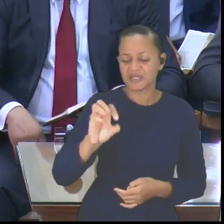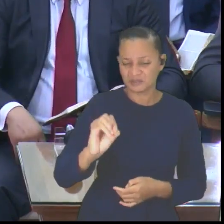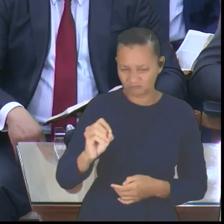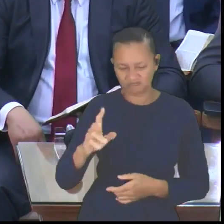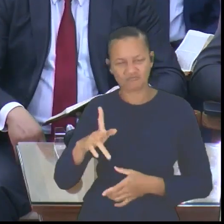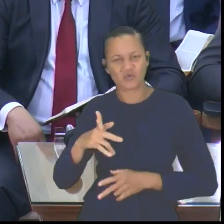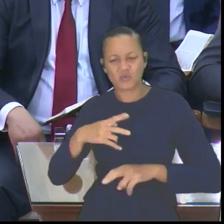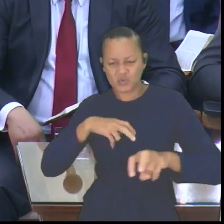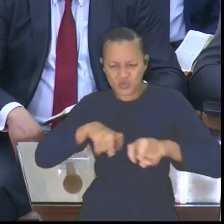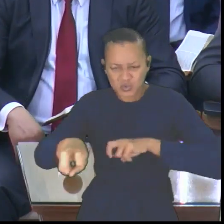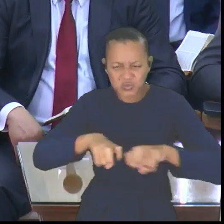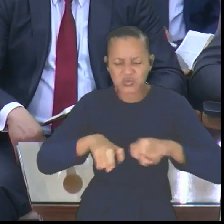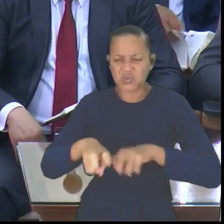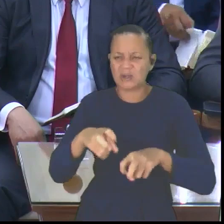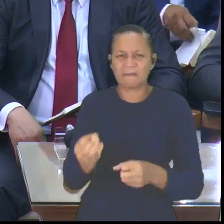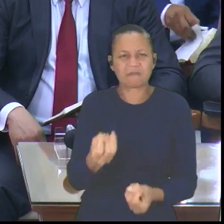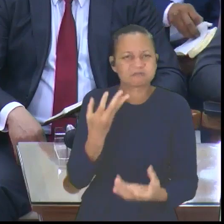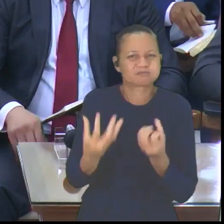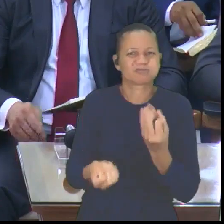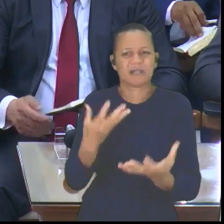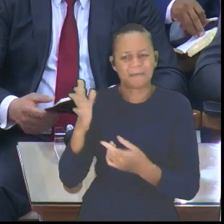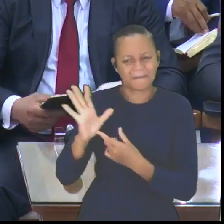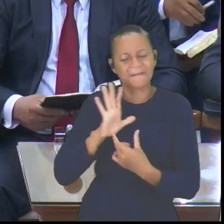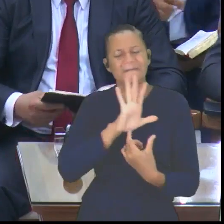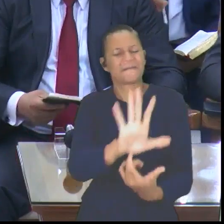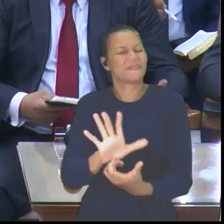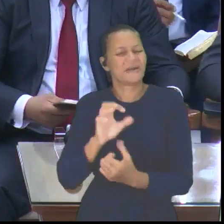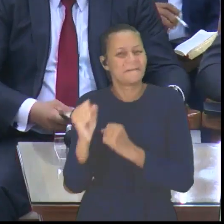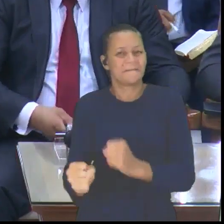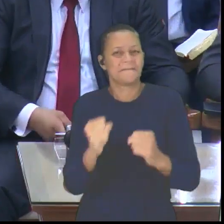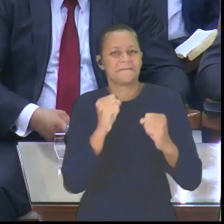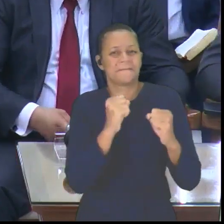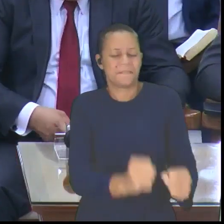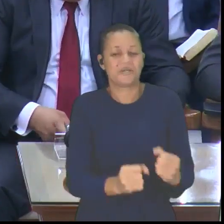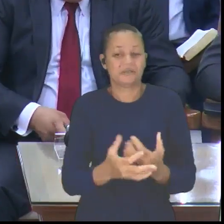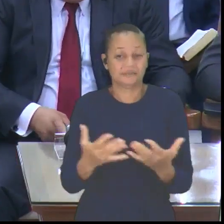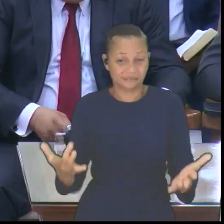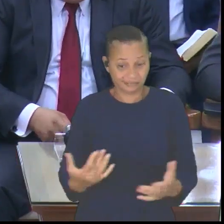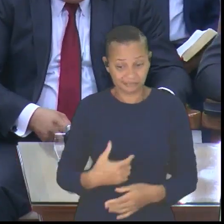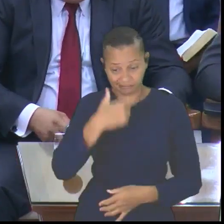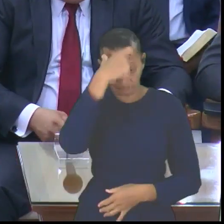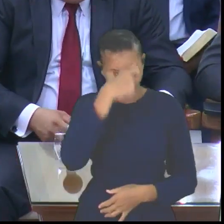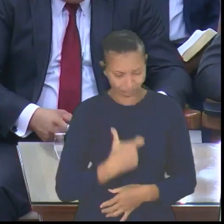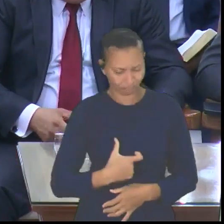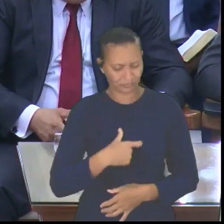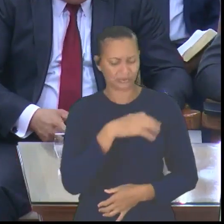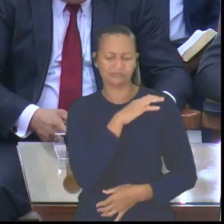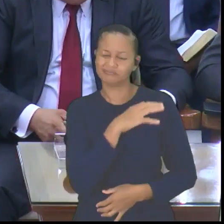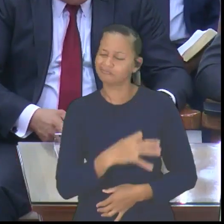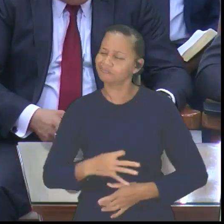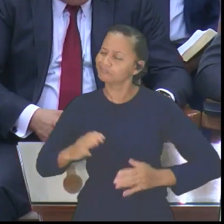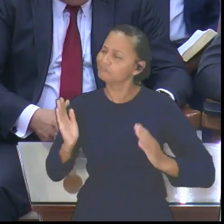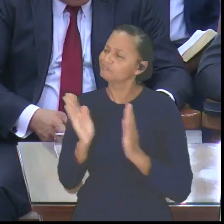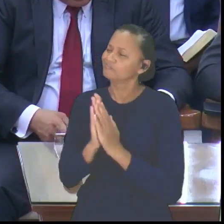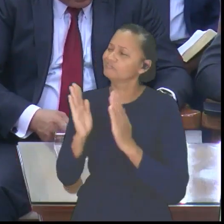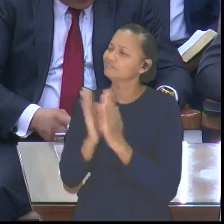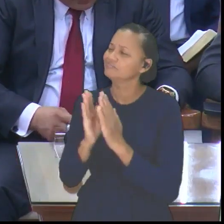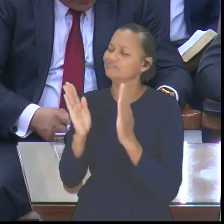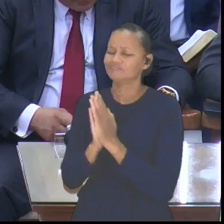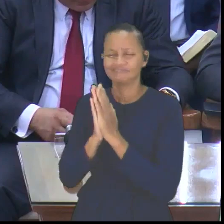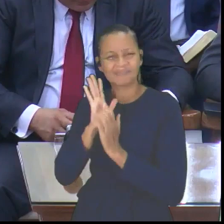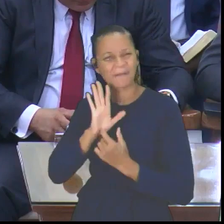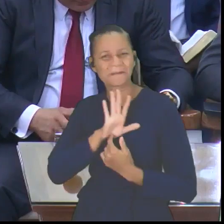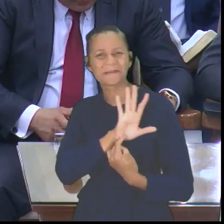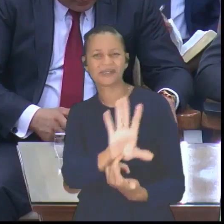produzir, mostrar poder. Então a oração feita por um justo, ela